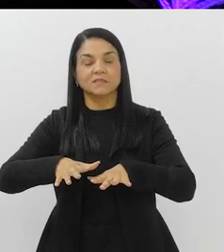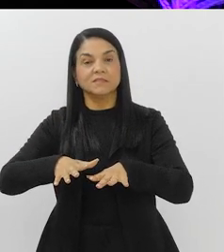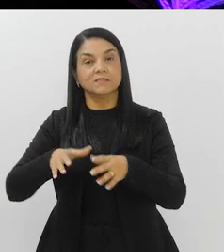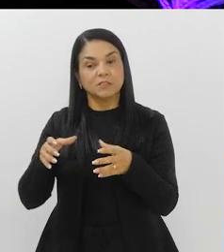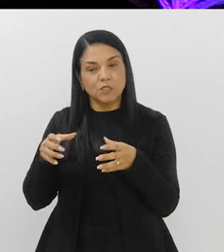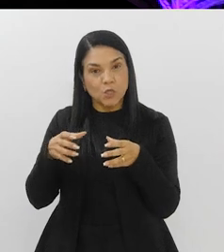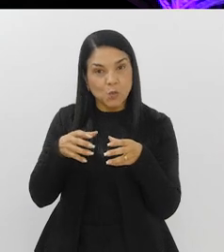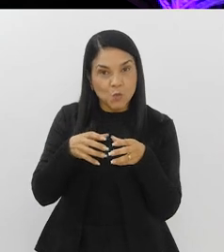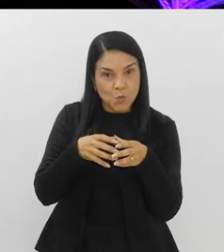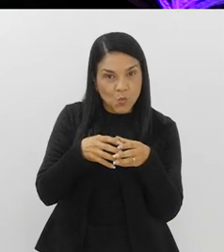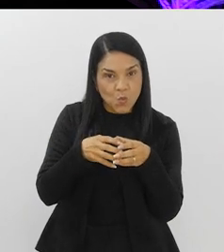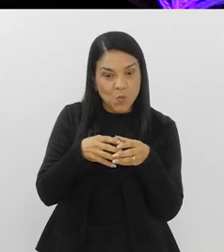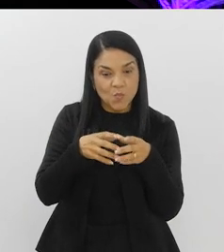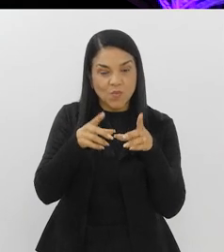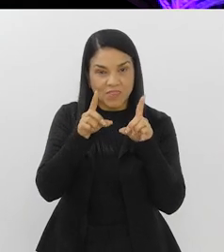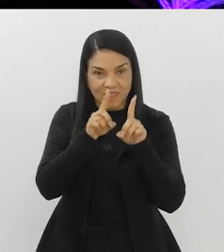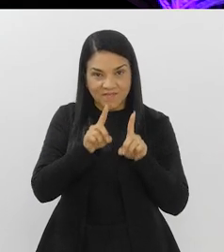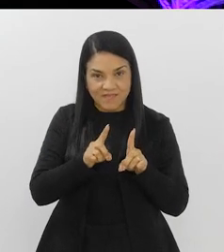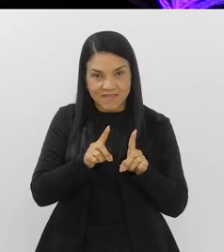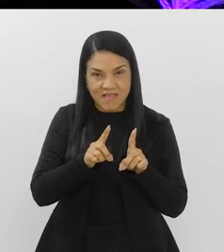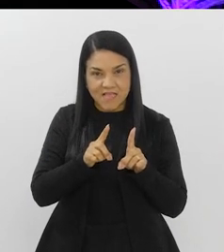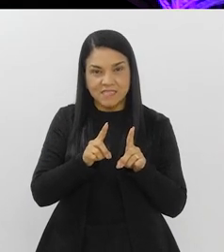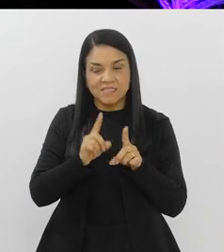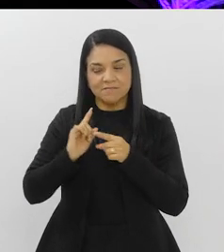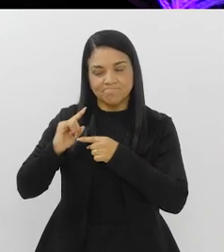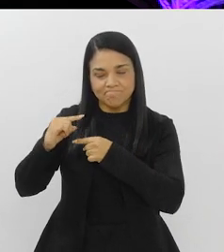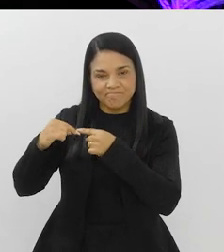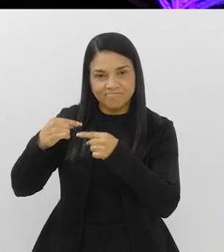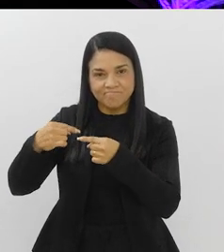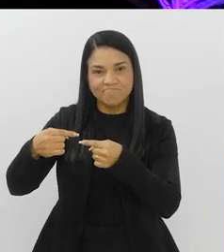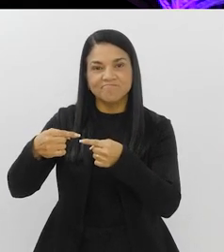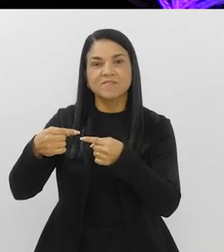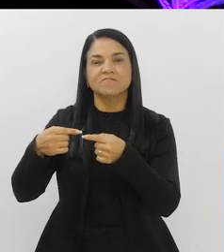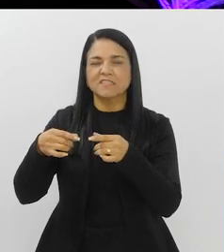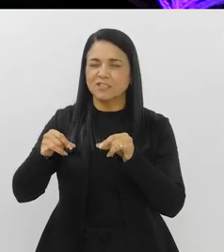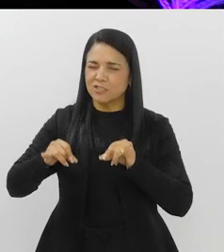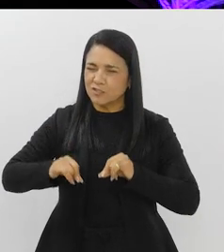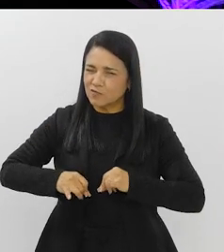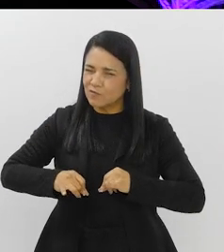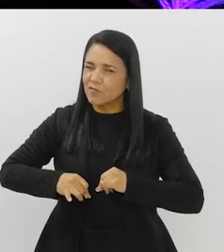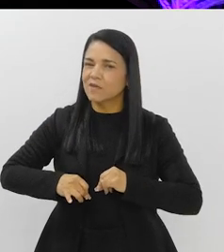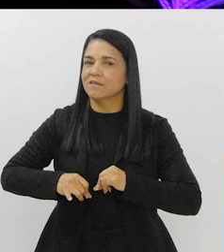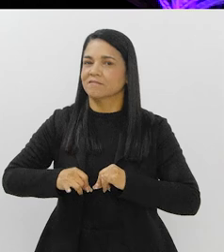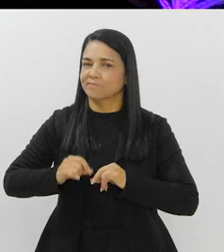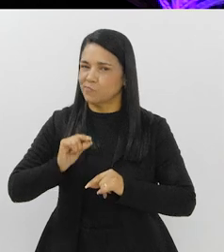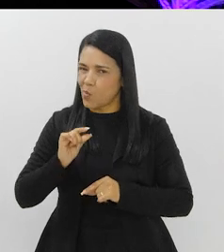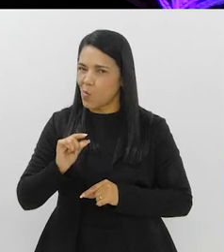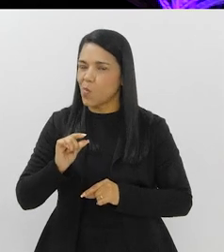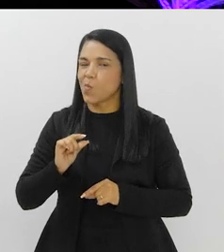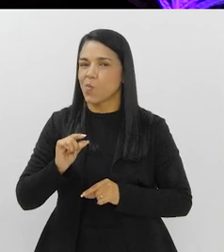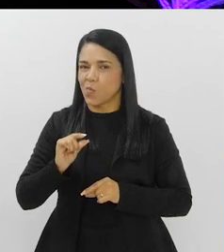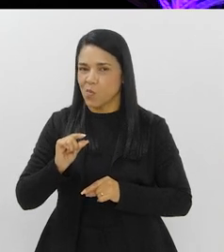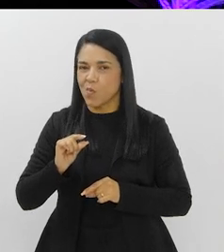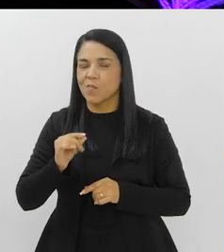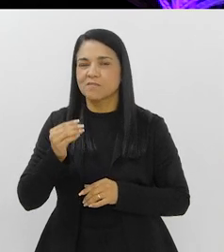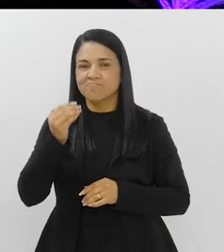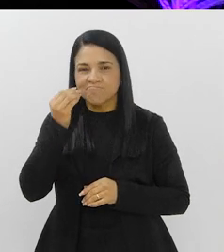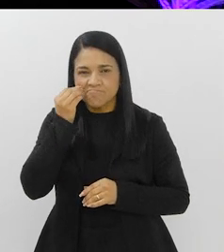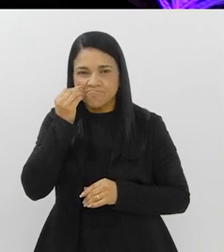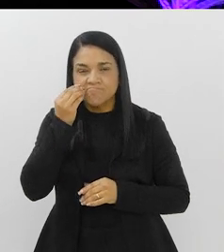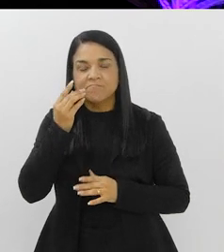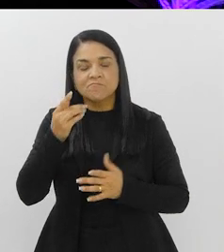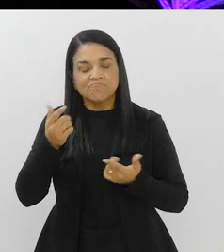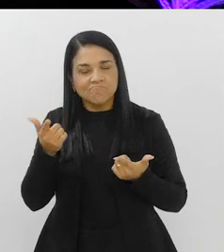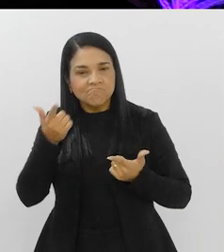vai essa galerinha aí essa essa turma eh que tá vindo aí ainda vai sofrer um pouquinho até que